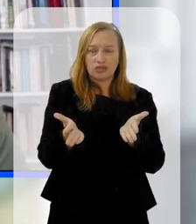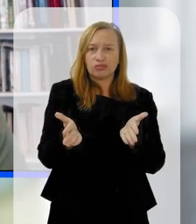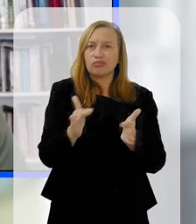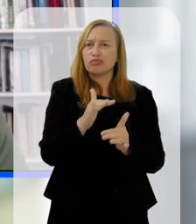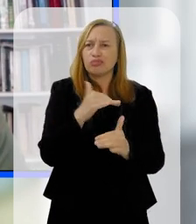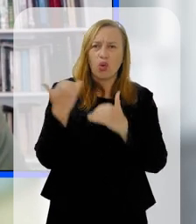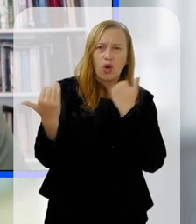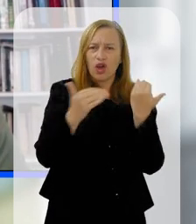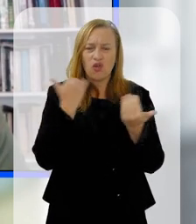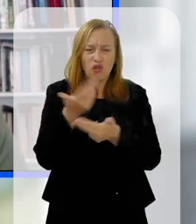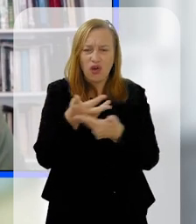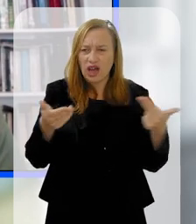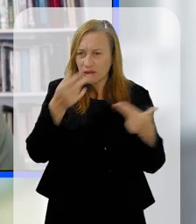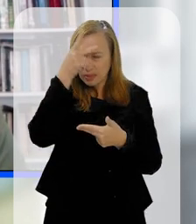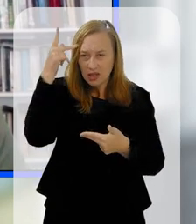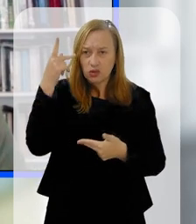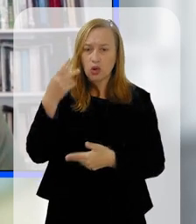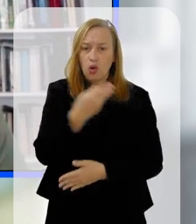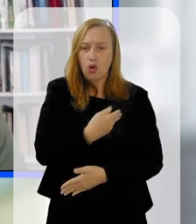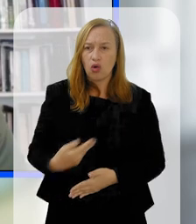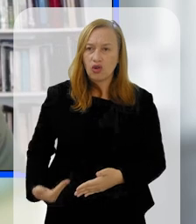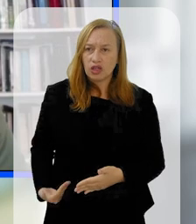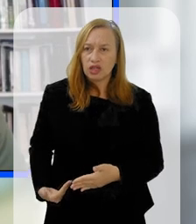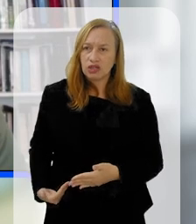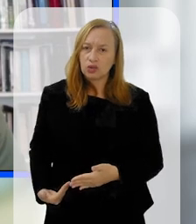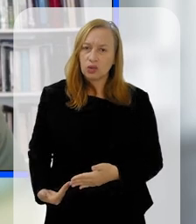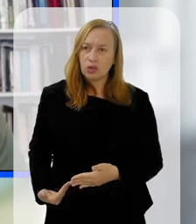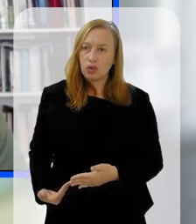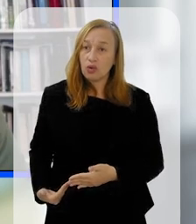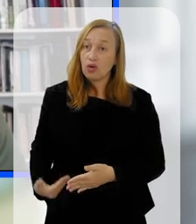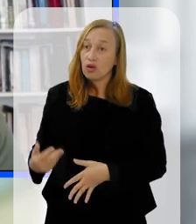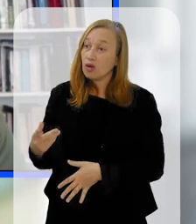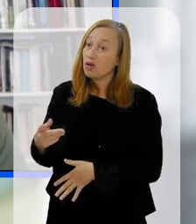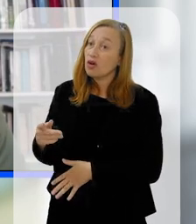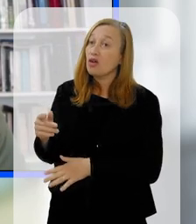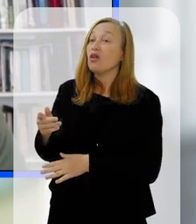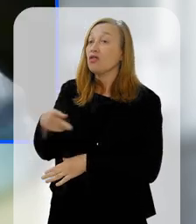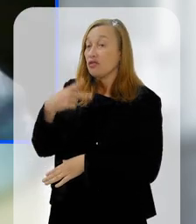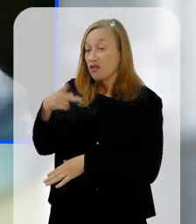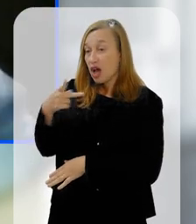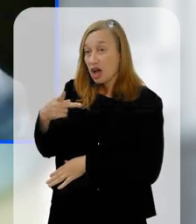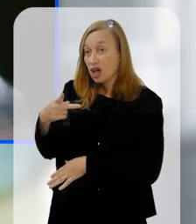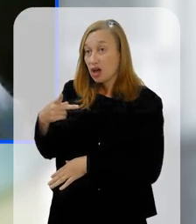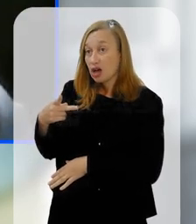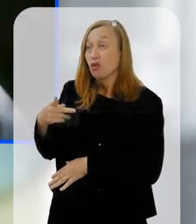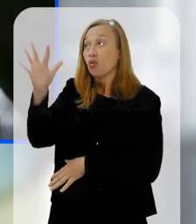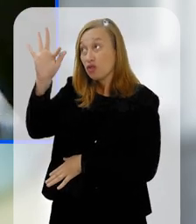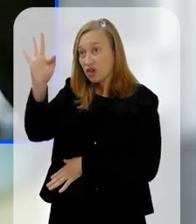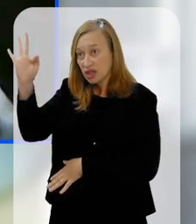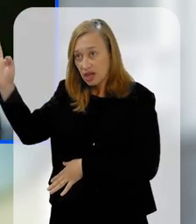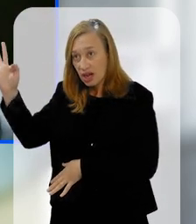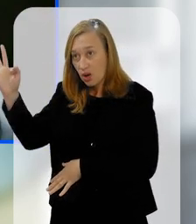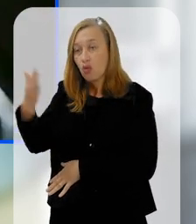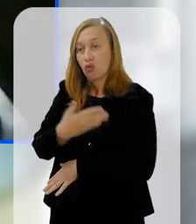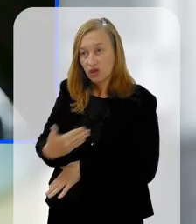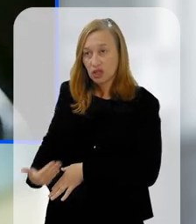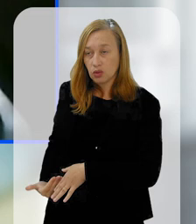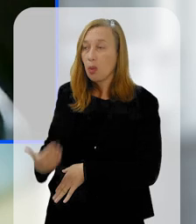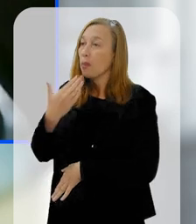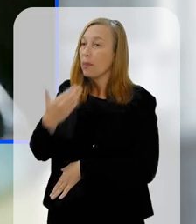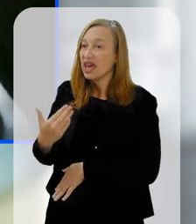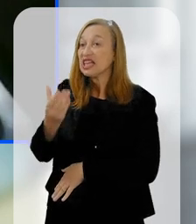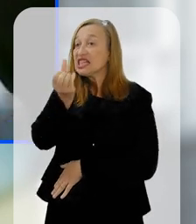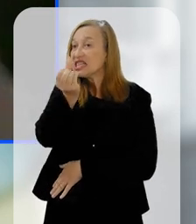quando morreu gente, o governador bate na porta do governo federal e fala: olha, quero 600 milhões do